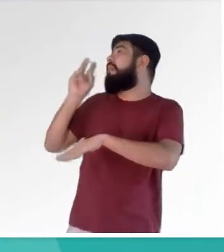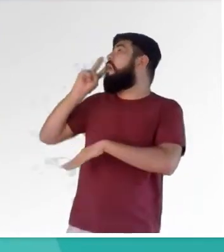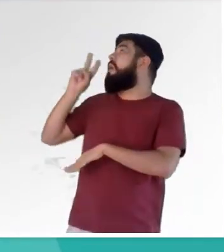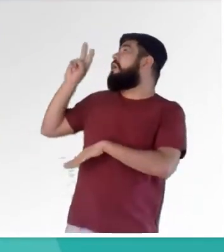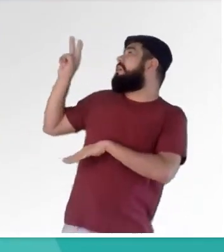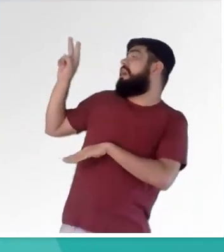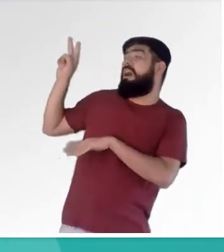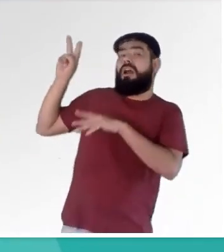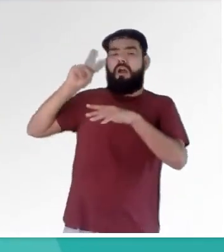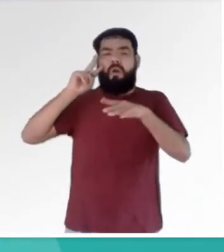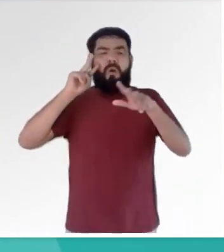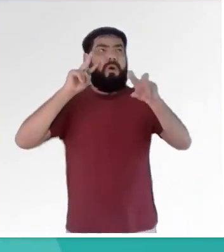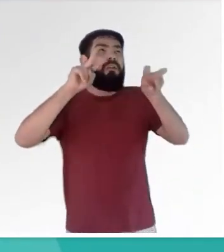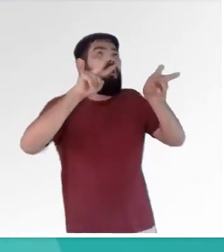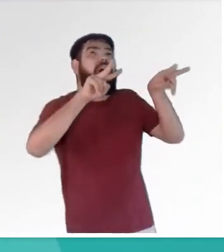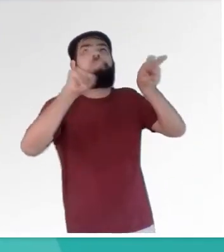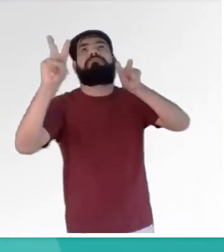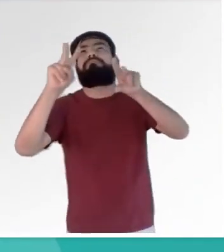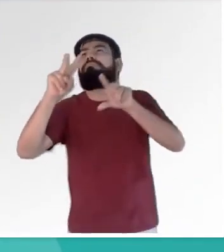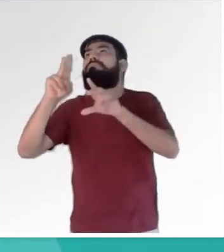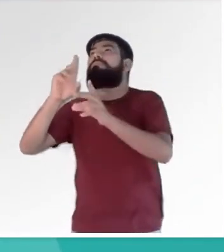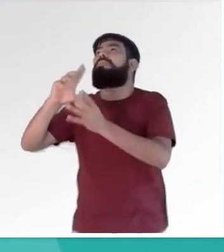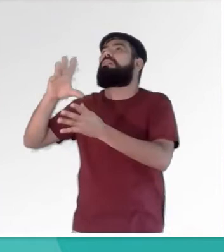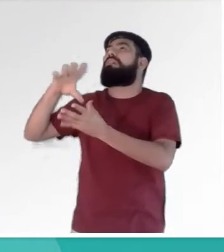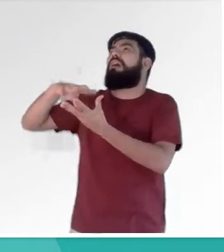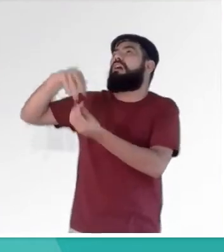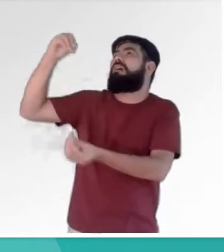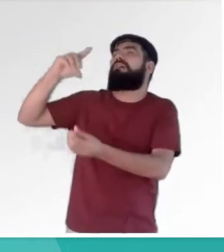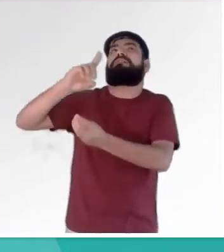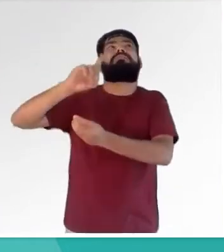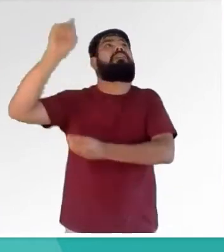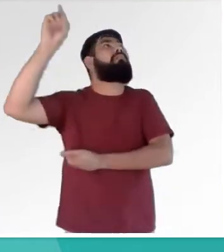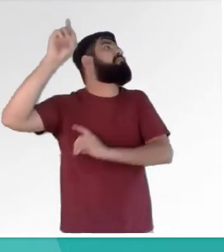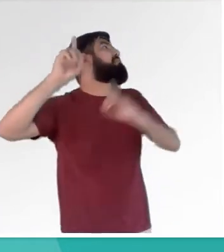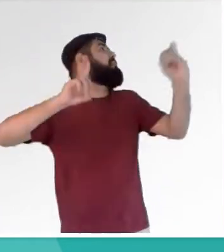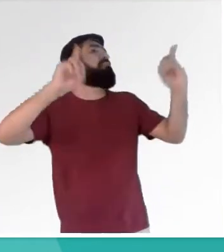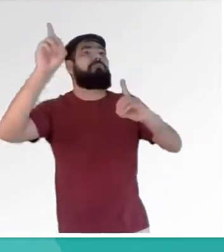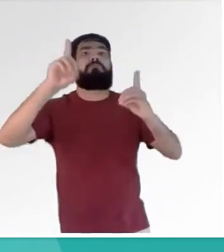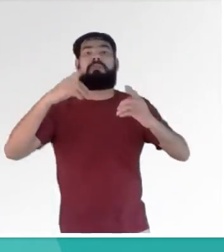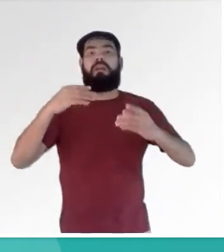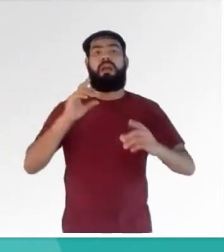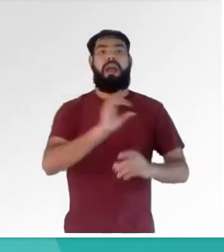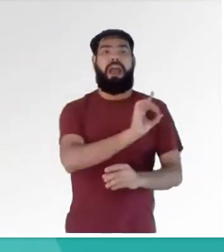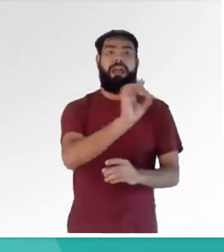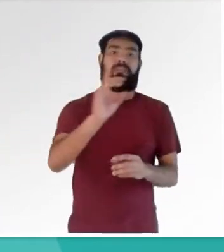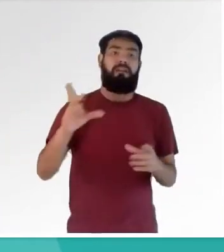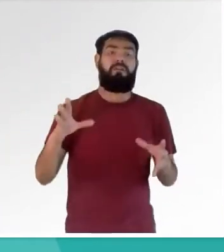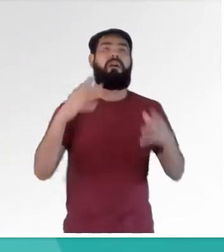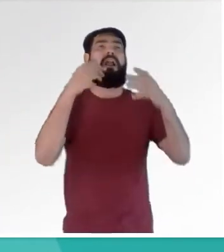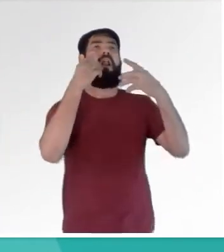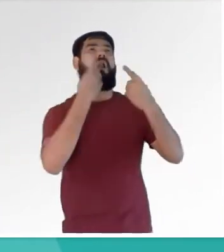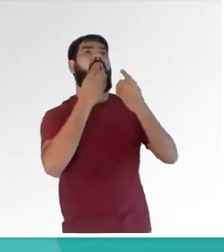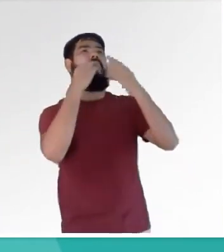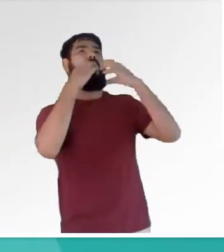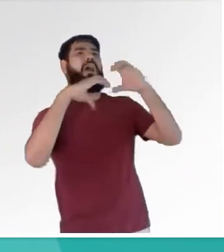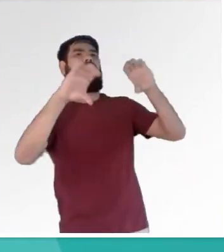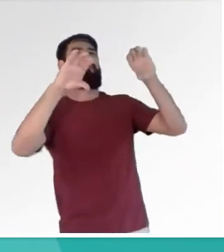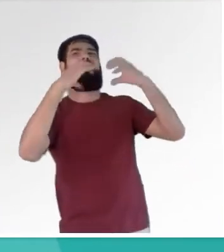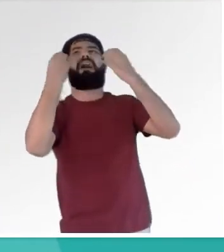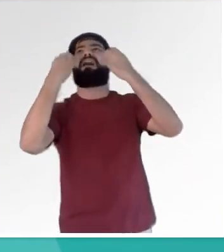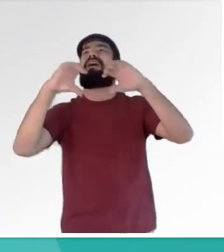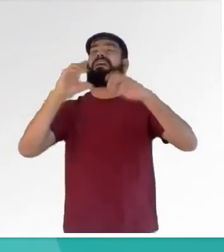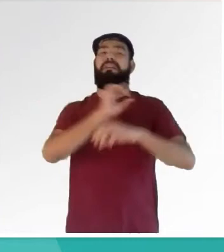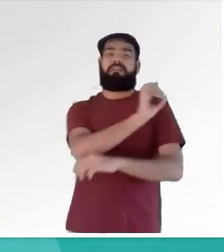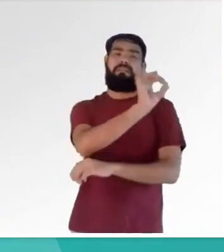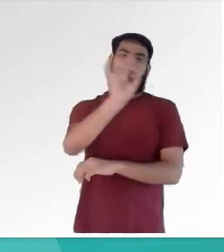Deus, de adorar, de louvar, né, aquele Deus ali. Então a religião é um